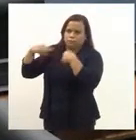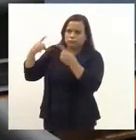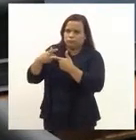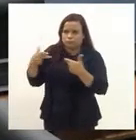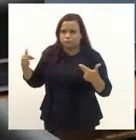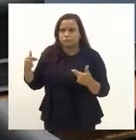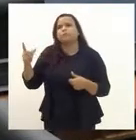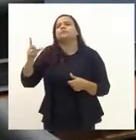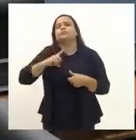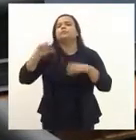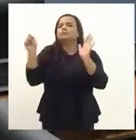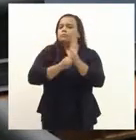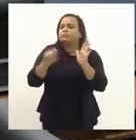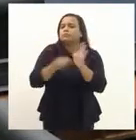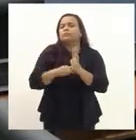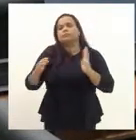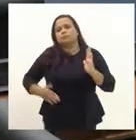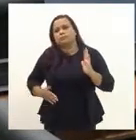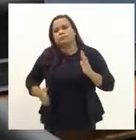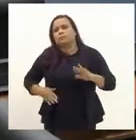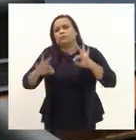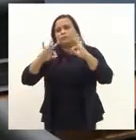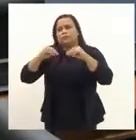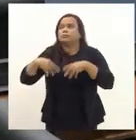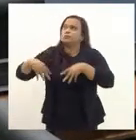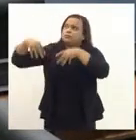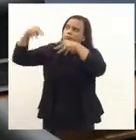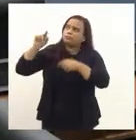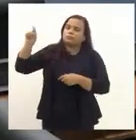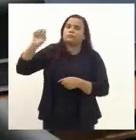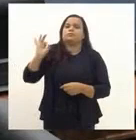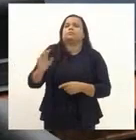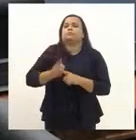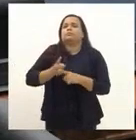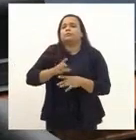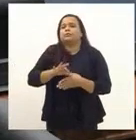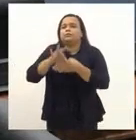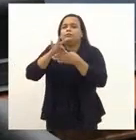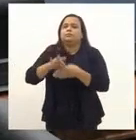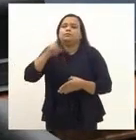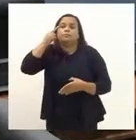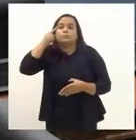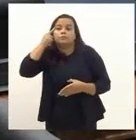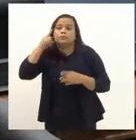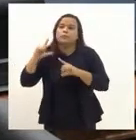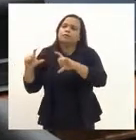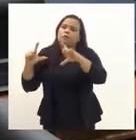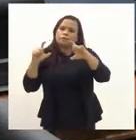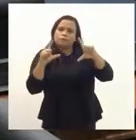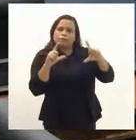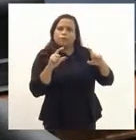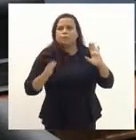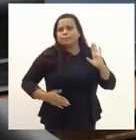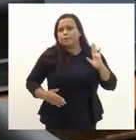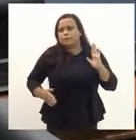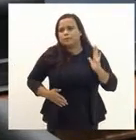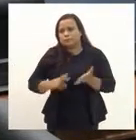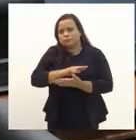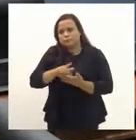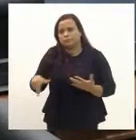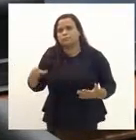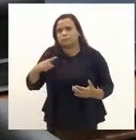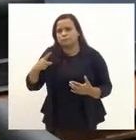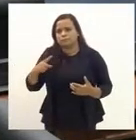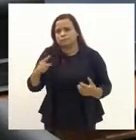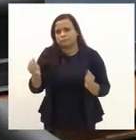tem um maconheiros bandidos tudo ali em cima porque o líder Marcelo fresco tirou fotos né com diversos bandidos tuchinha entre outros